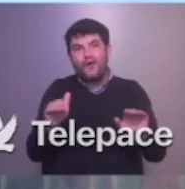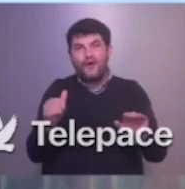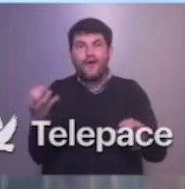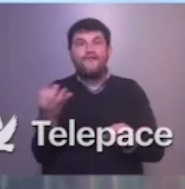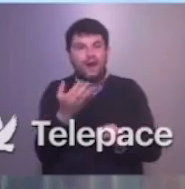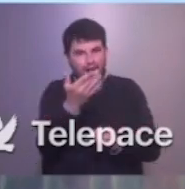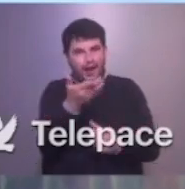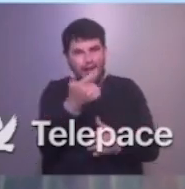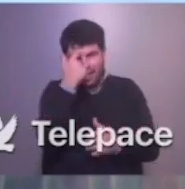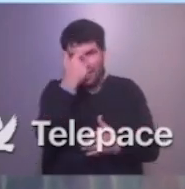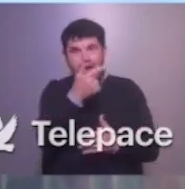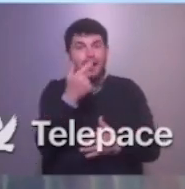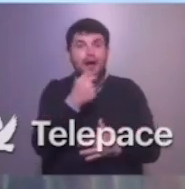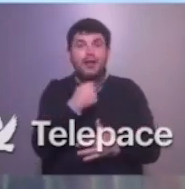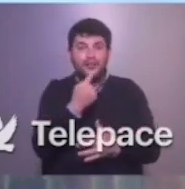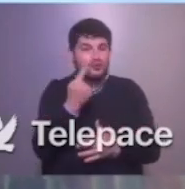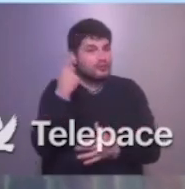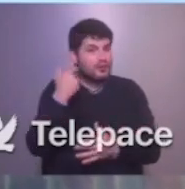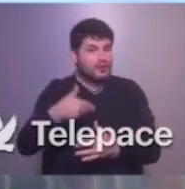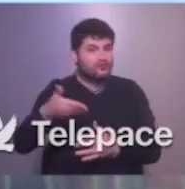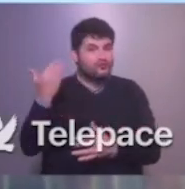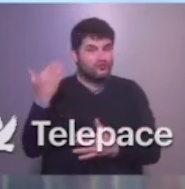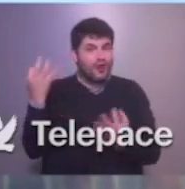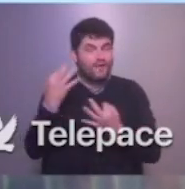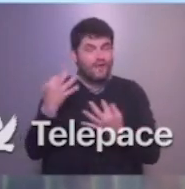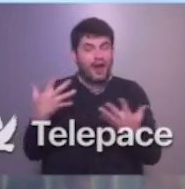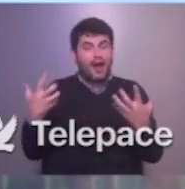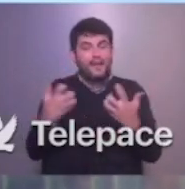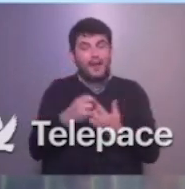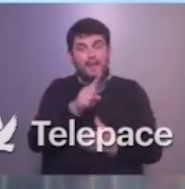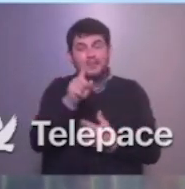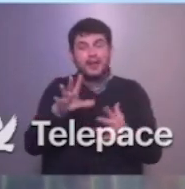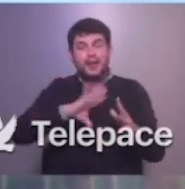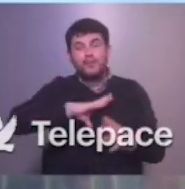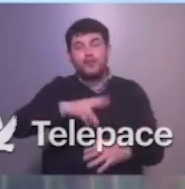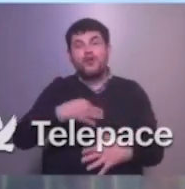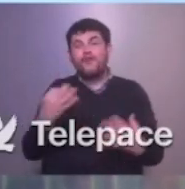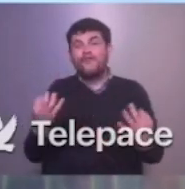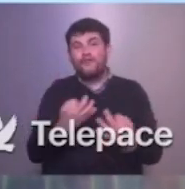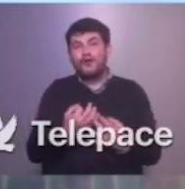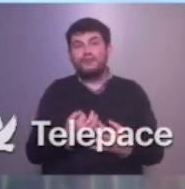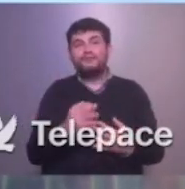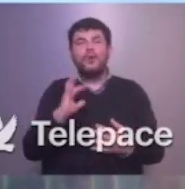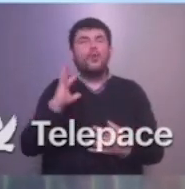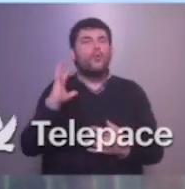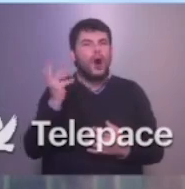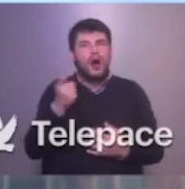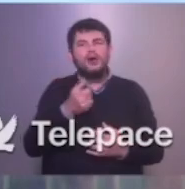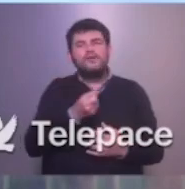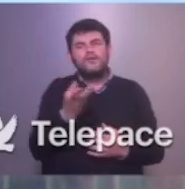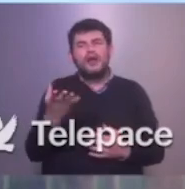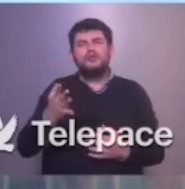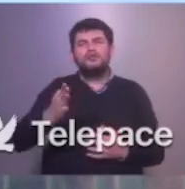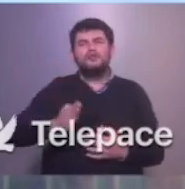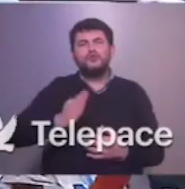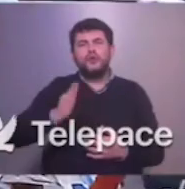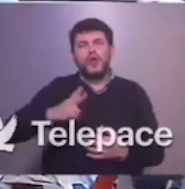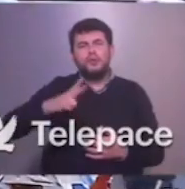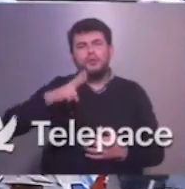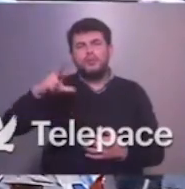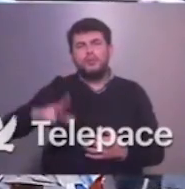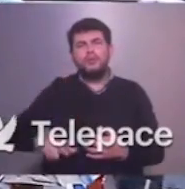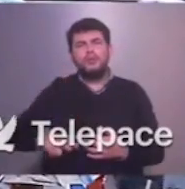facto, estávamos, como já referi, em plena Primeira Guerra Mundial, onde muitos soldados